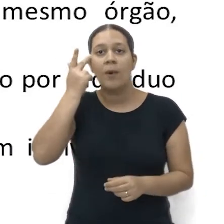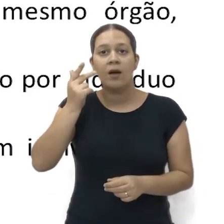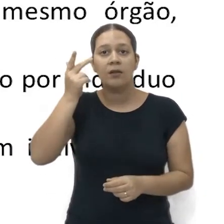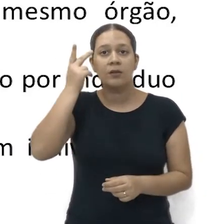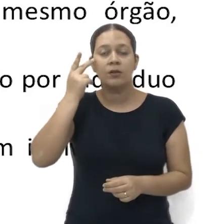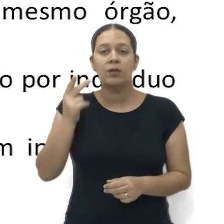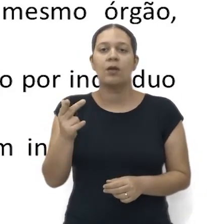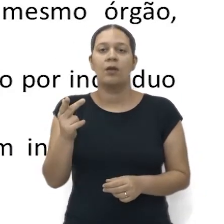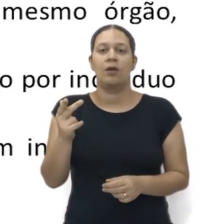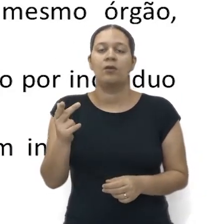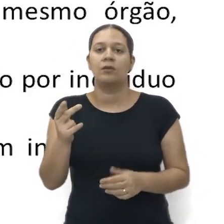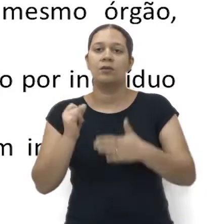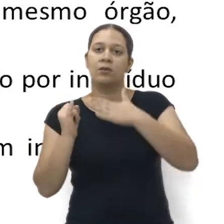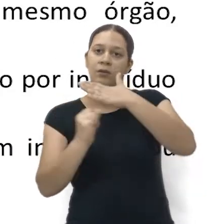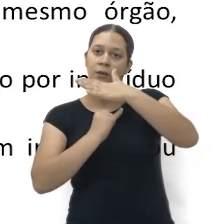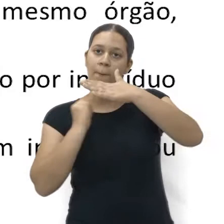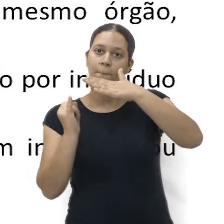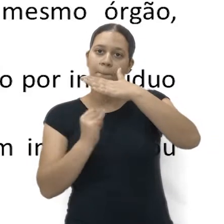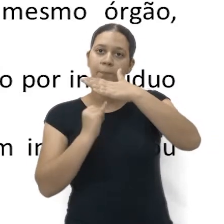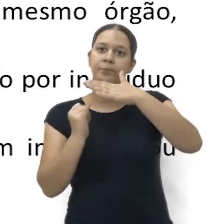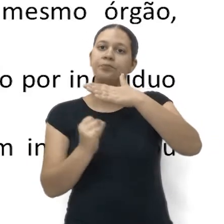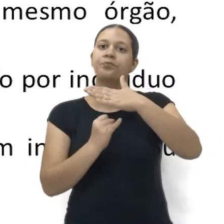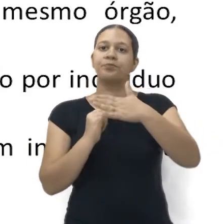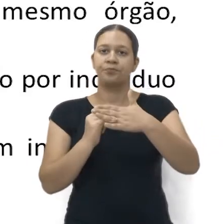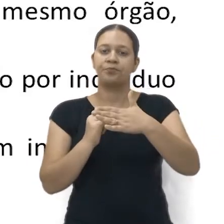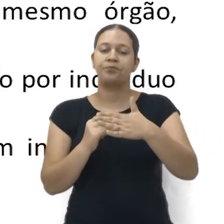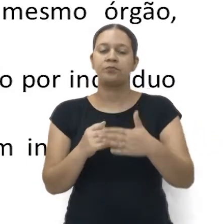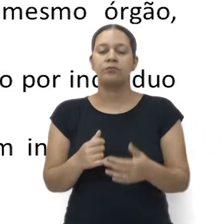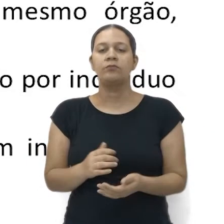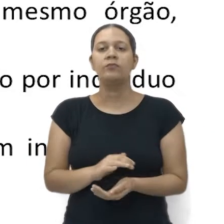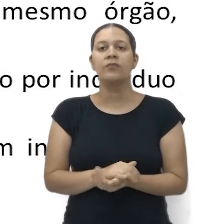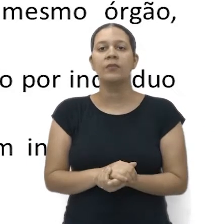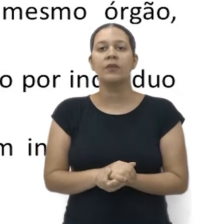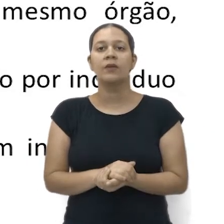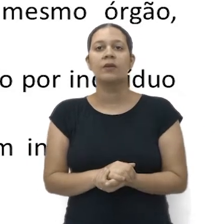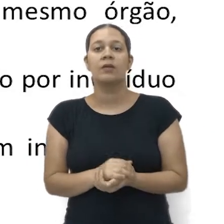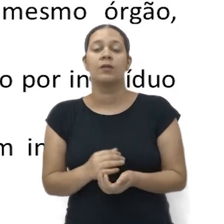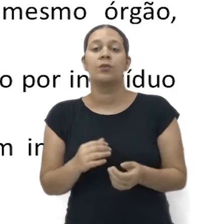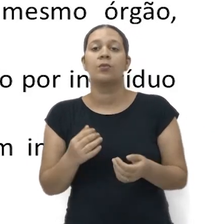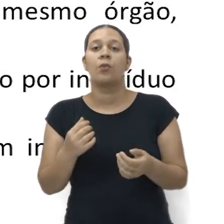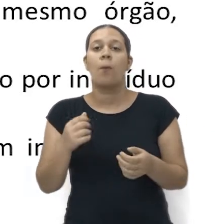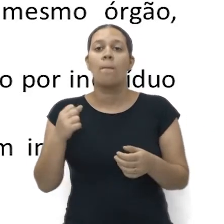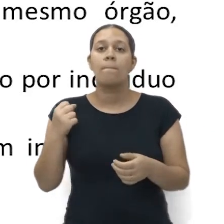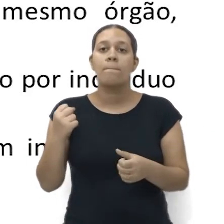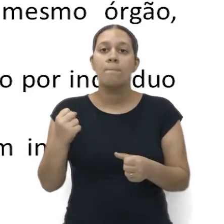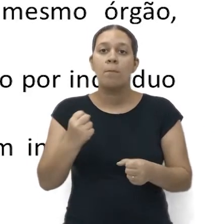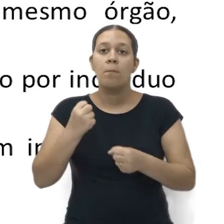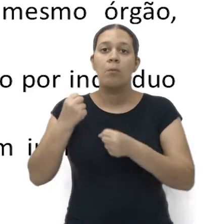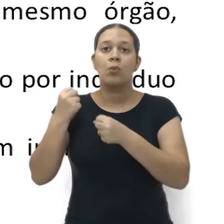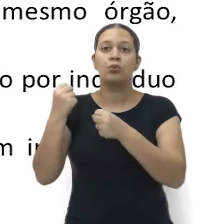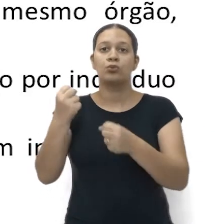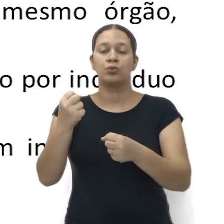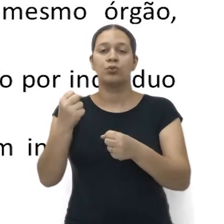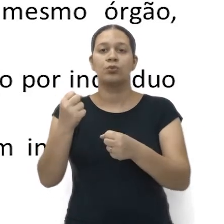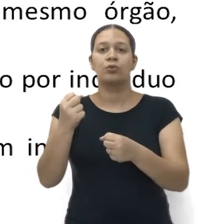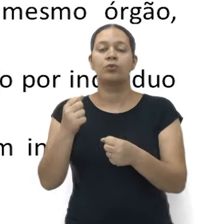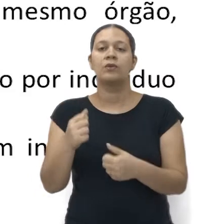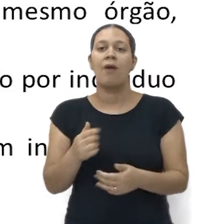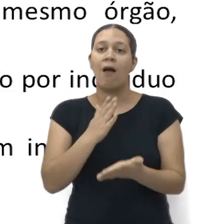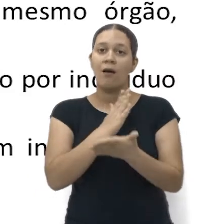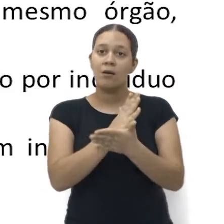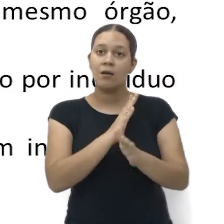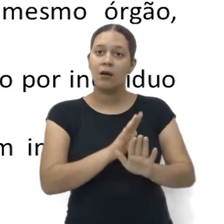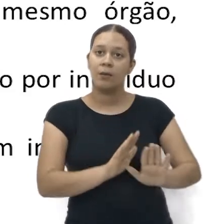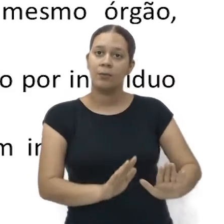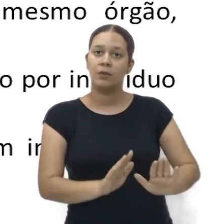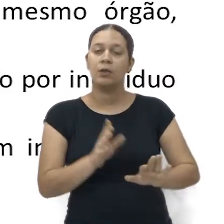normalidade institucional, rompem com a estabilidade, né? O poder deixa de emanar do povo